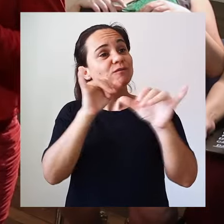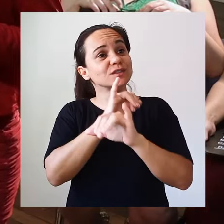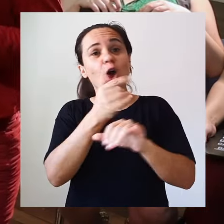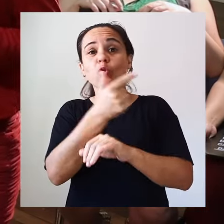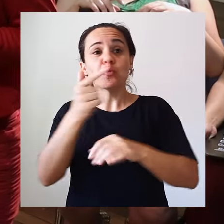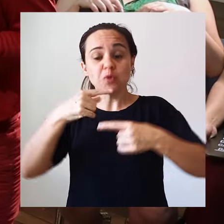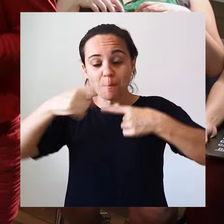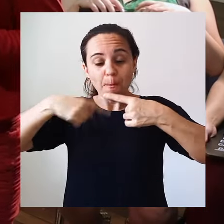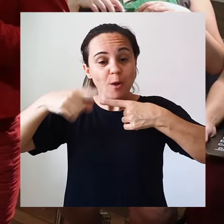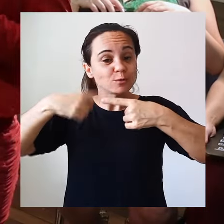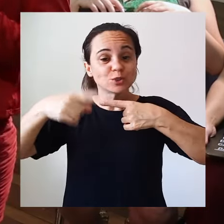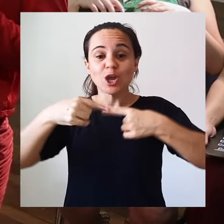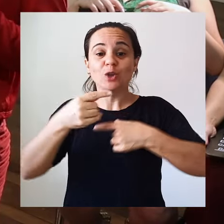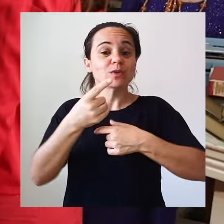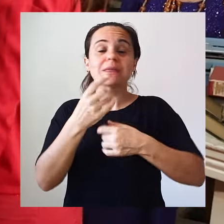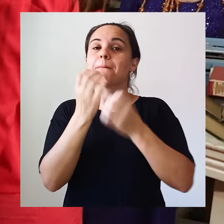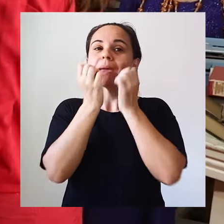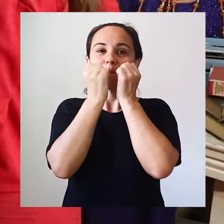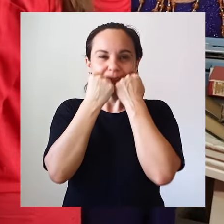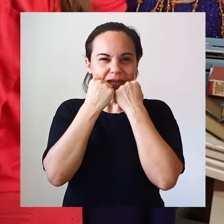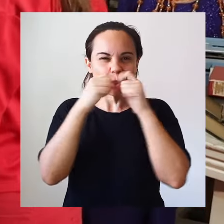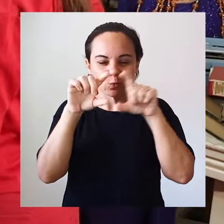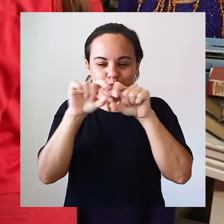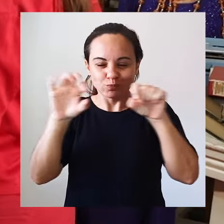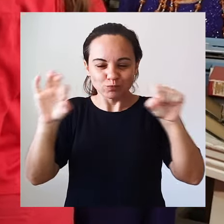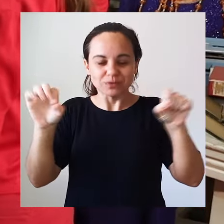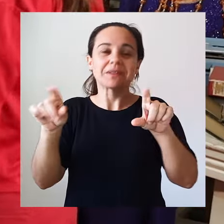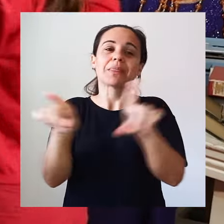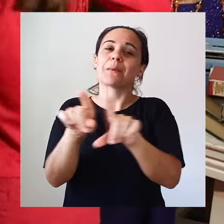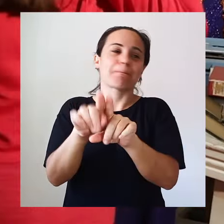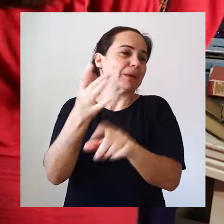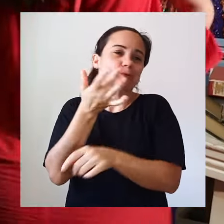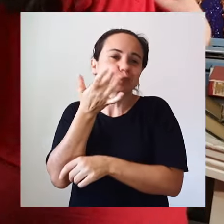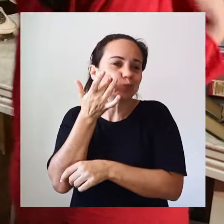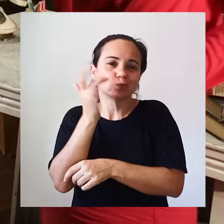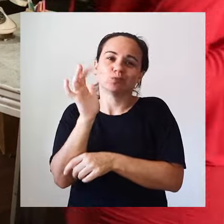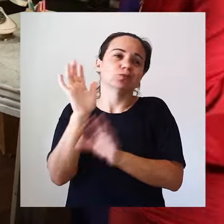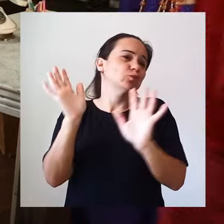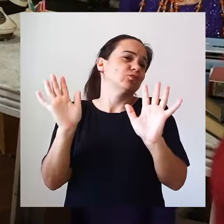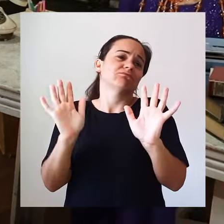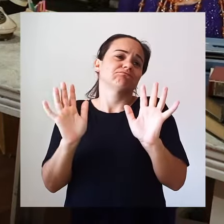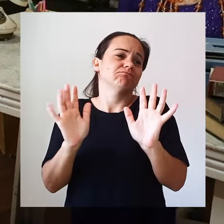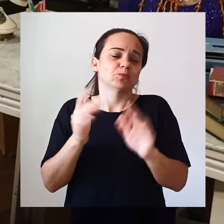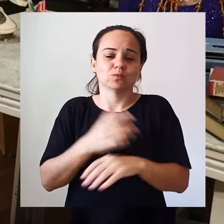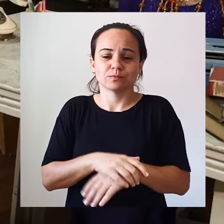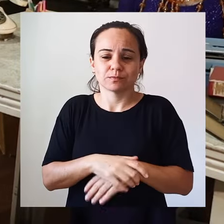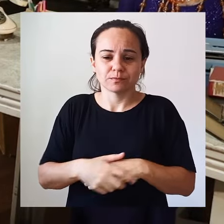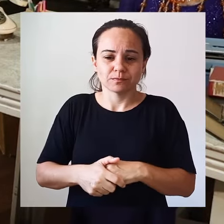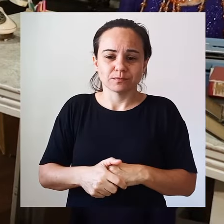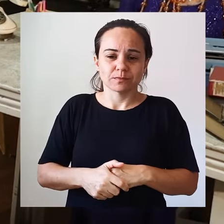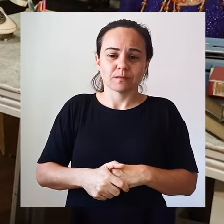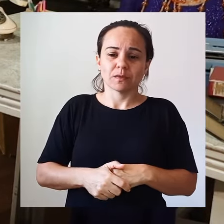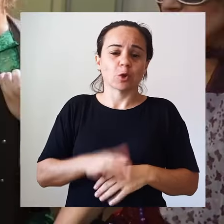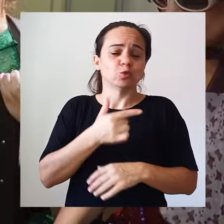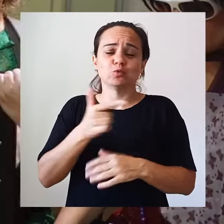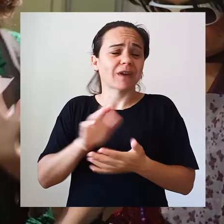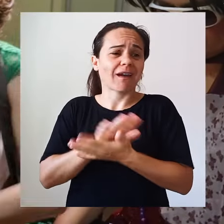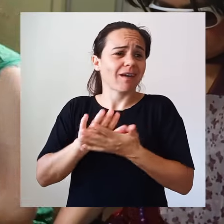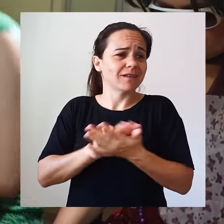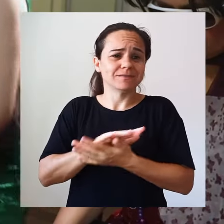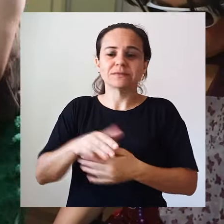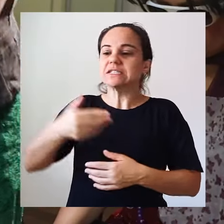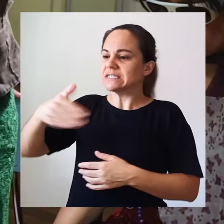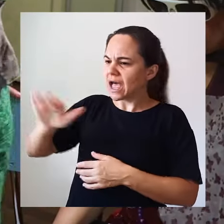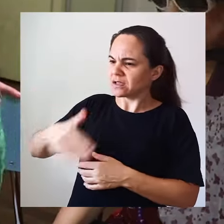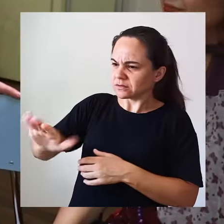tinha papel e nem sabugo. Marcinete, sai de cena. Sai, sai. Carmela, tá pronta?